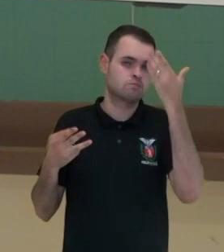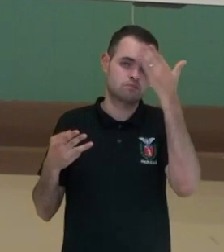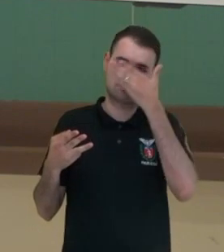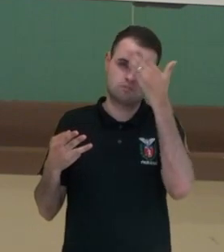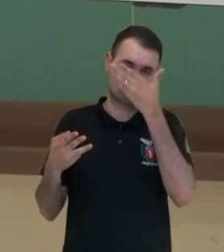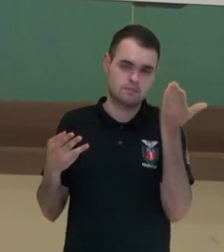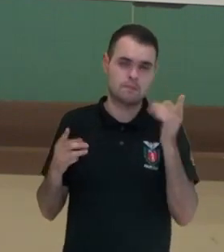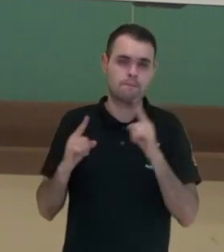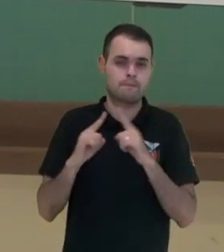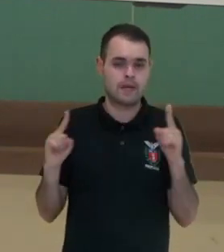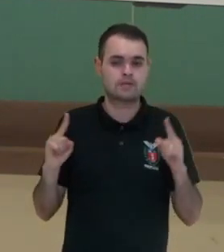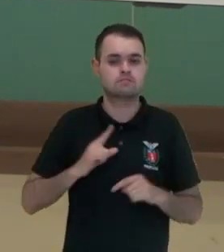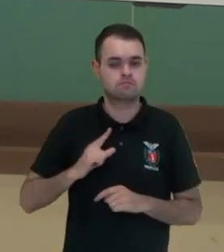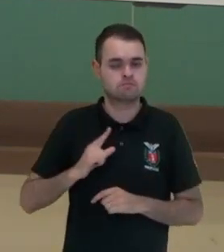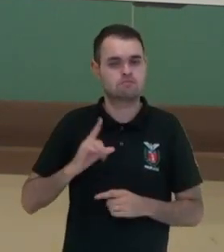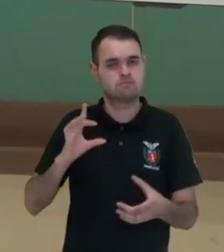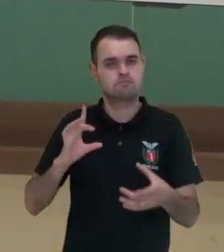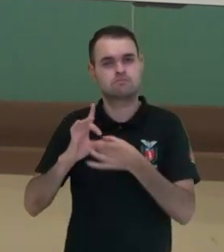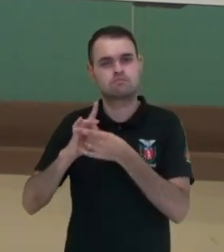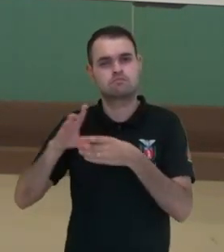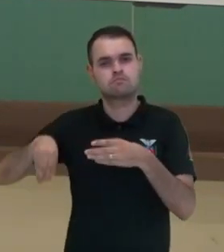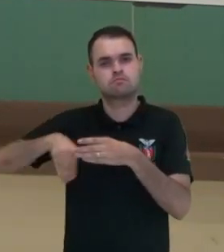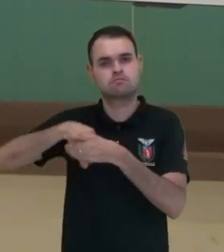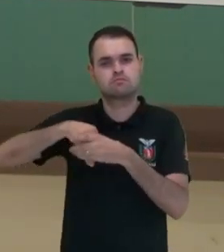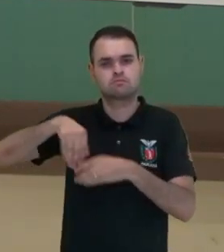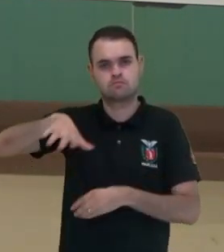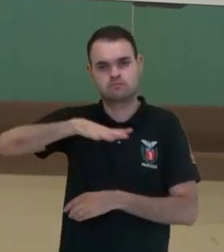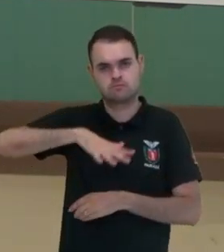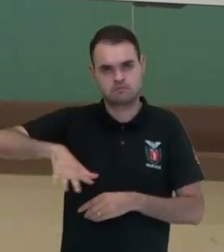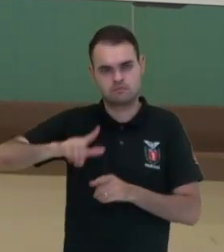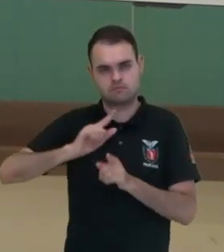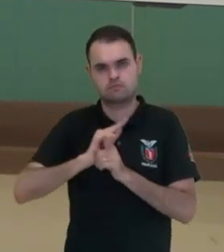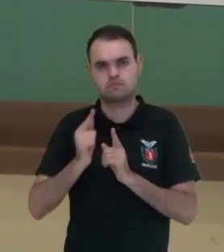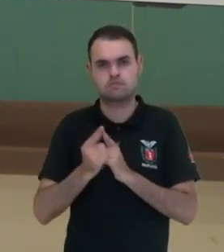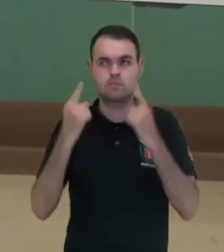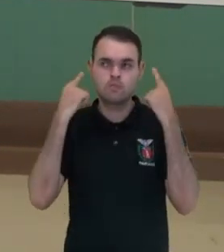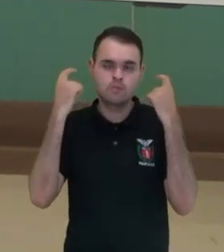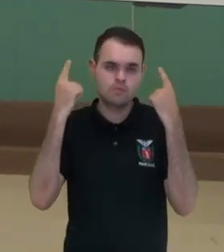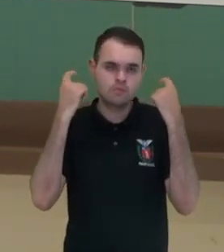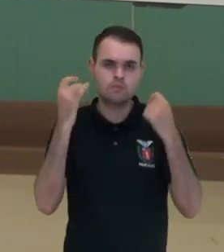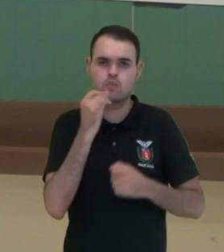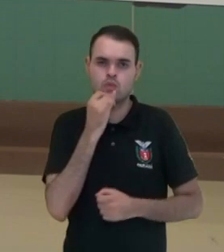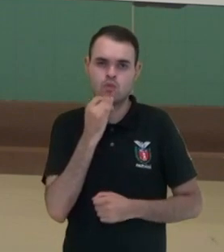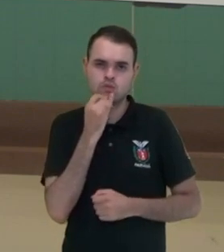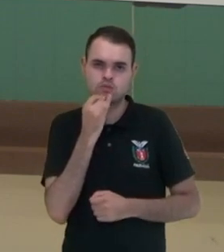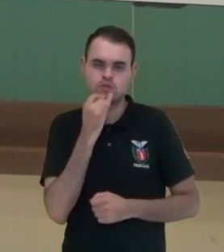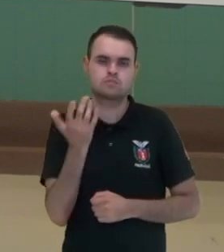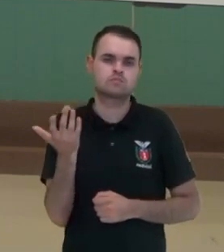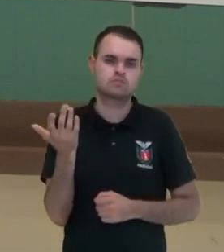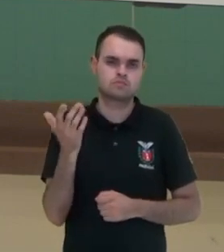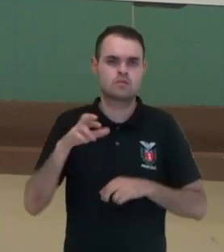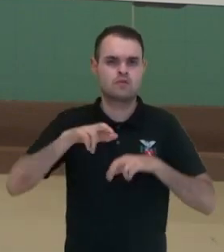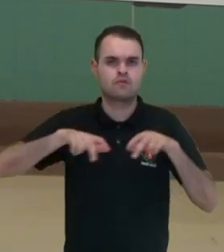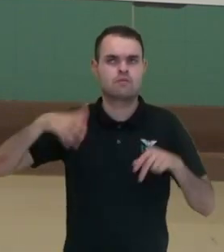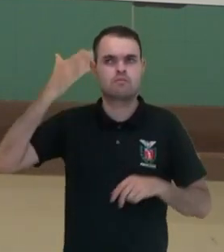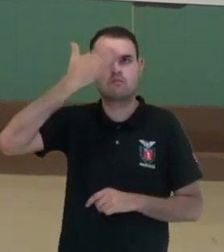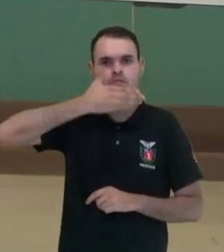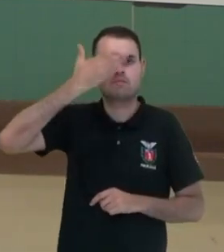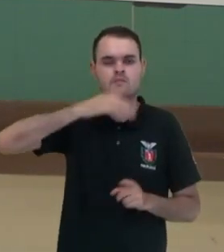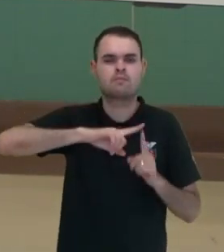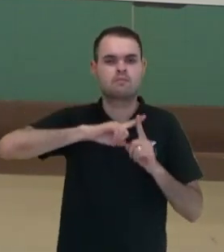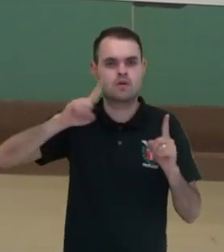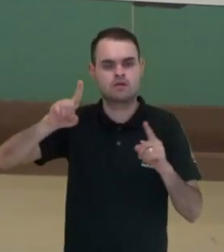vemos, mas que estão num determinado espaço. Como os sons, por exemplo, os barulhos, são invisíveis, mas